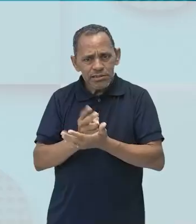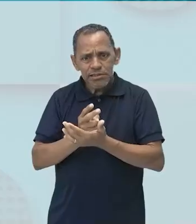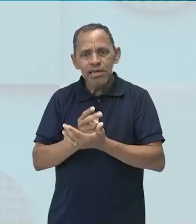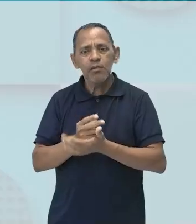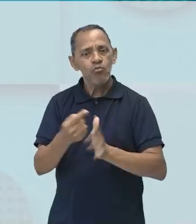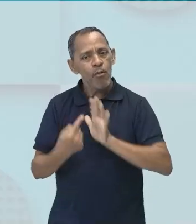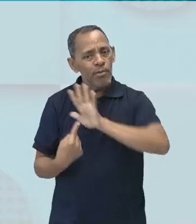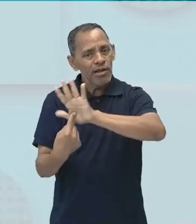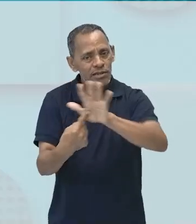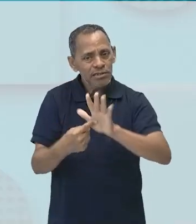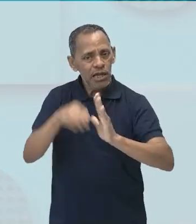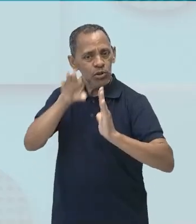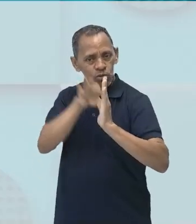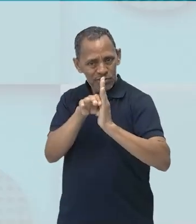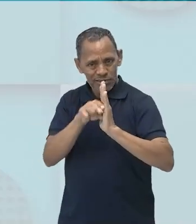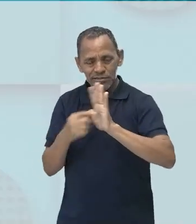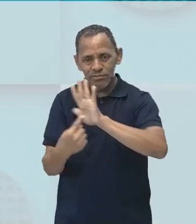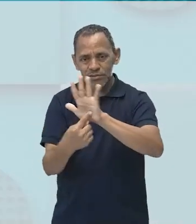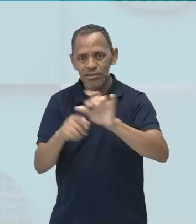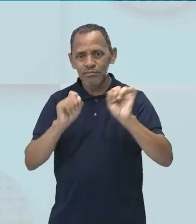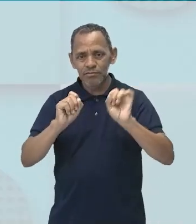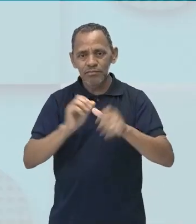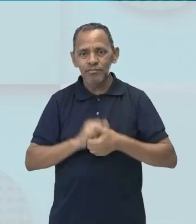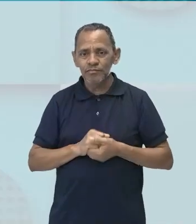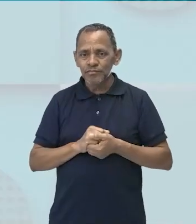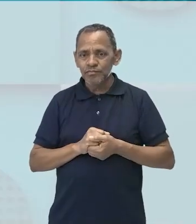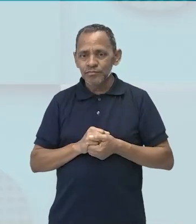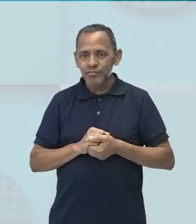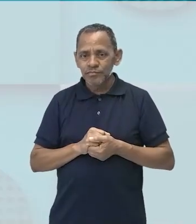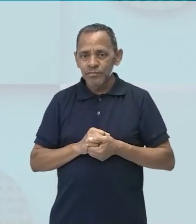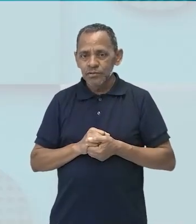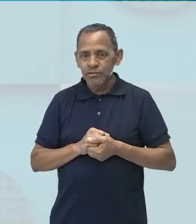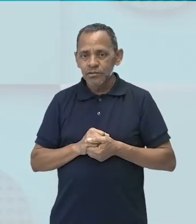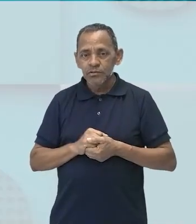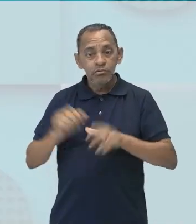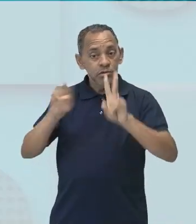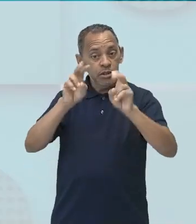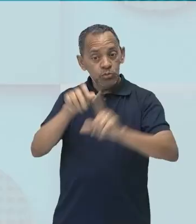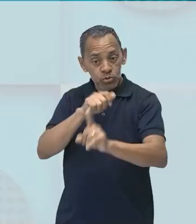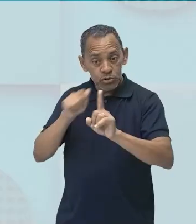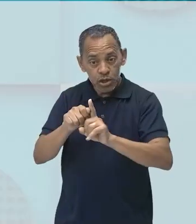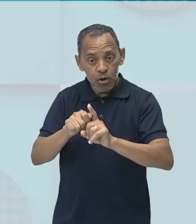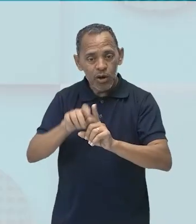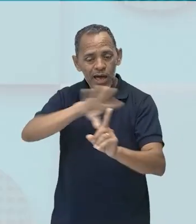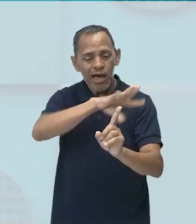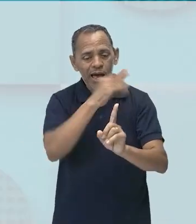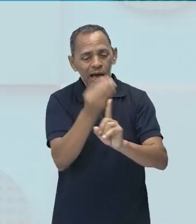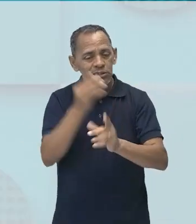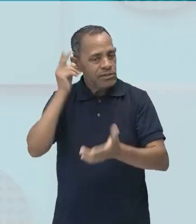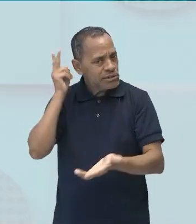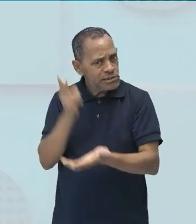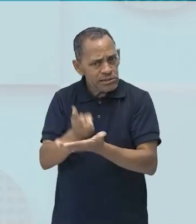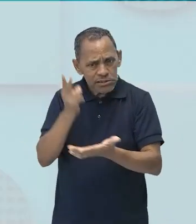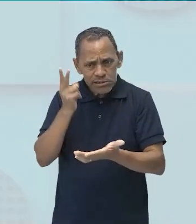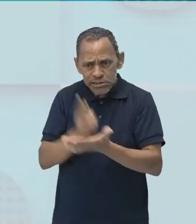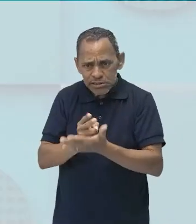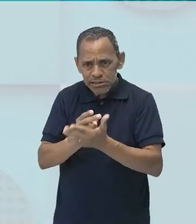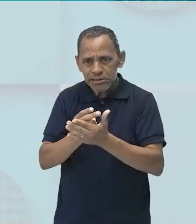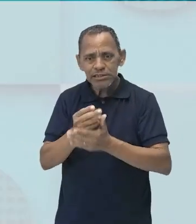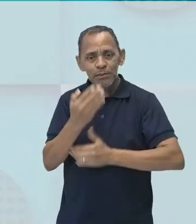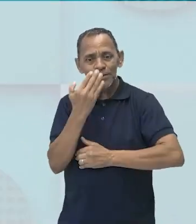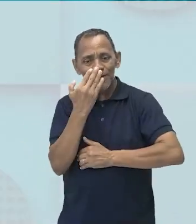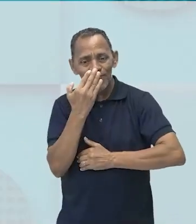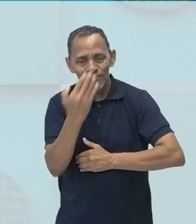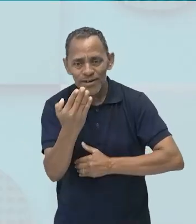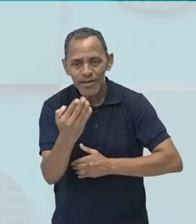nos conceitos que nós apresentamos aqui, a questão social, a arte, ela vai estar sempre à frente, ela